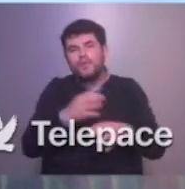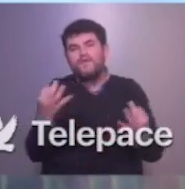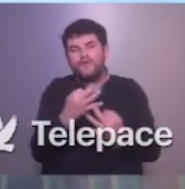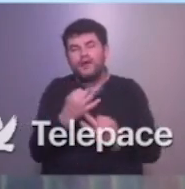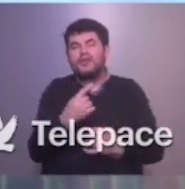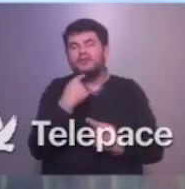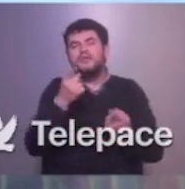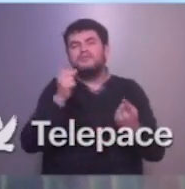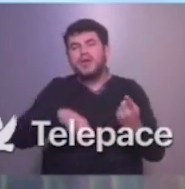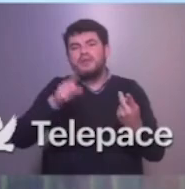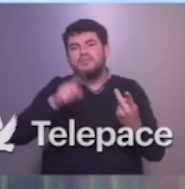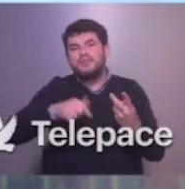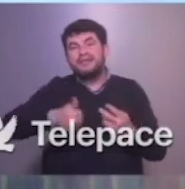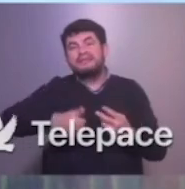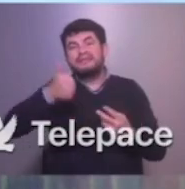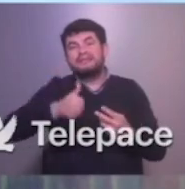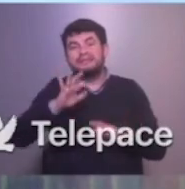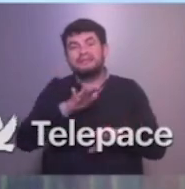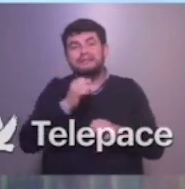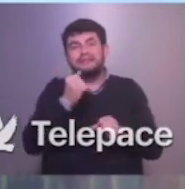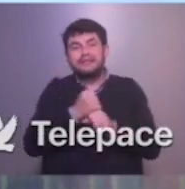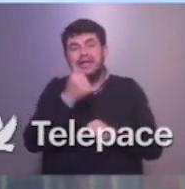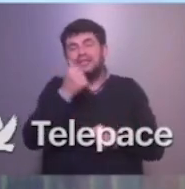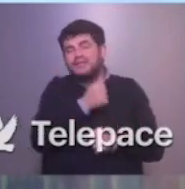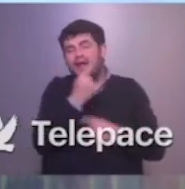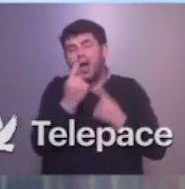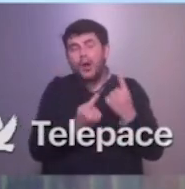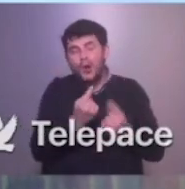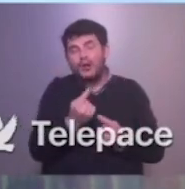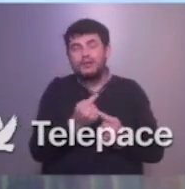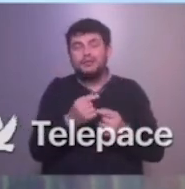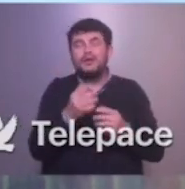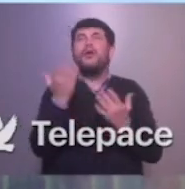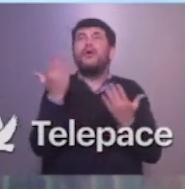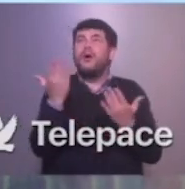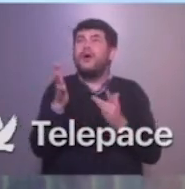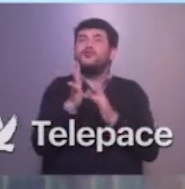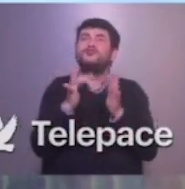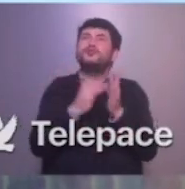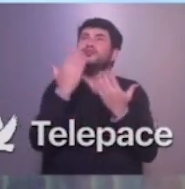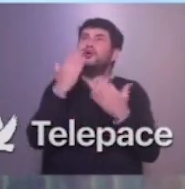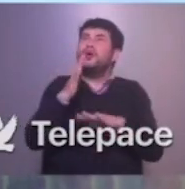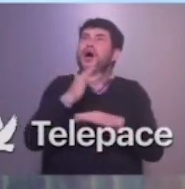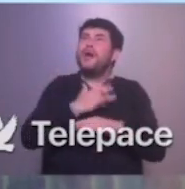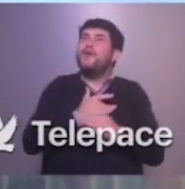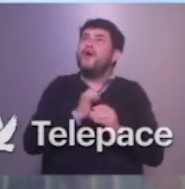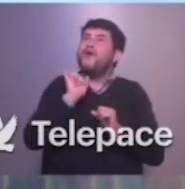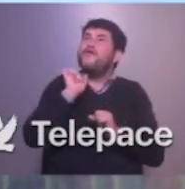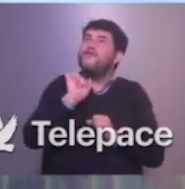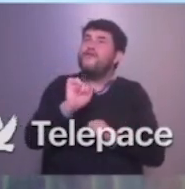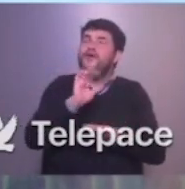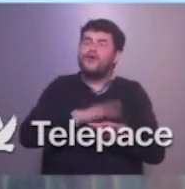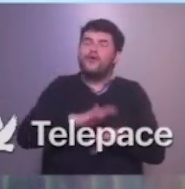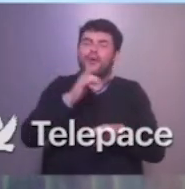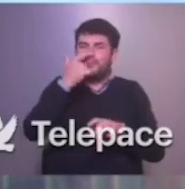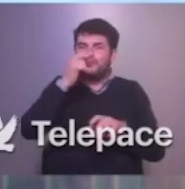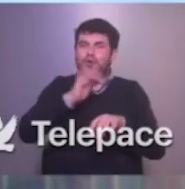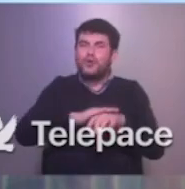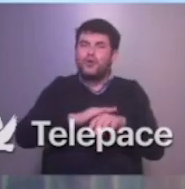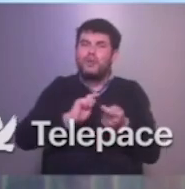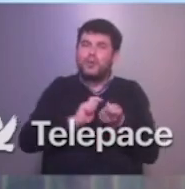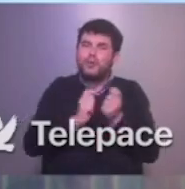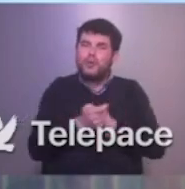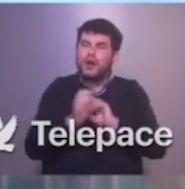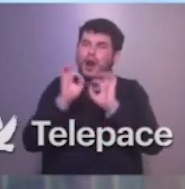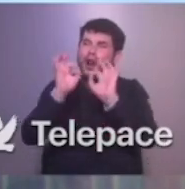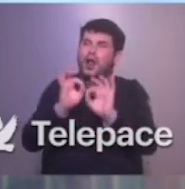Dizei muitas vezes, principalmente quando fizeres algum sacrifício: ó Jesus, é por vosso amor, pela conversão dos pecadores e